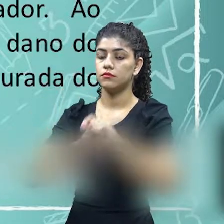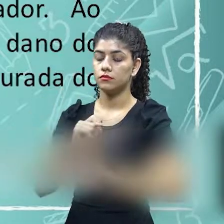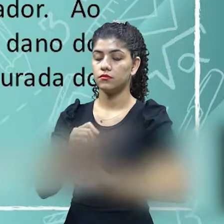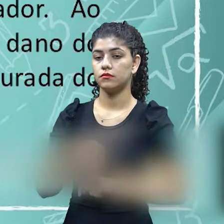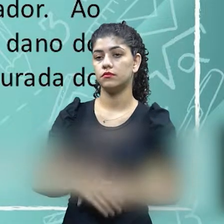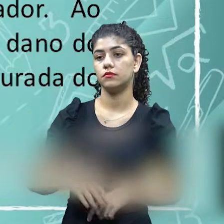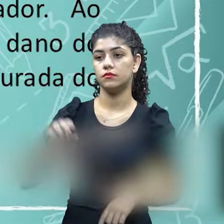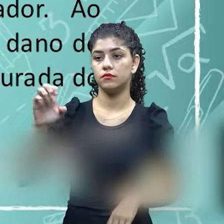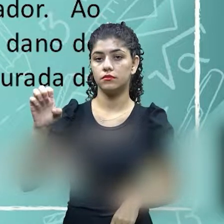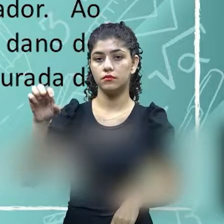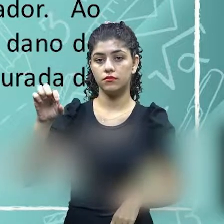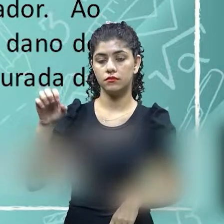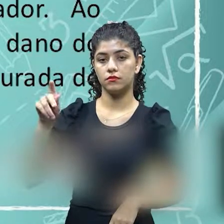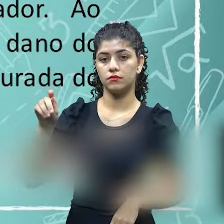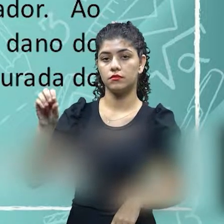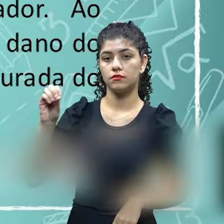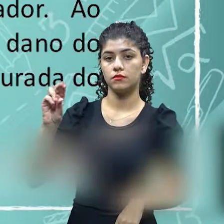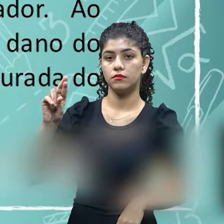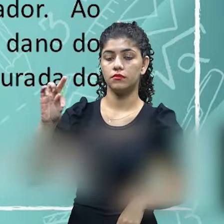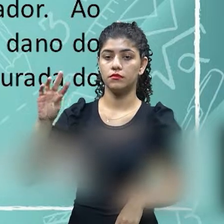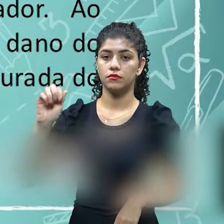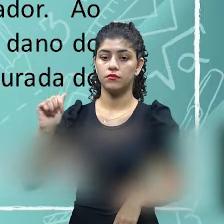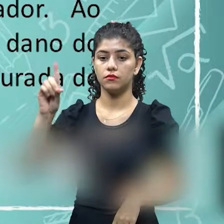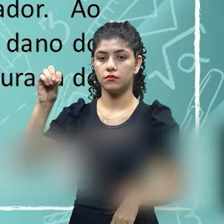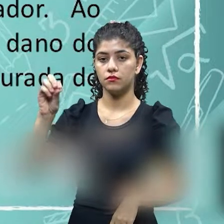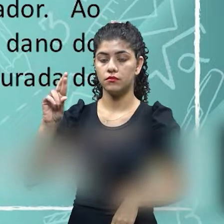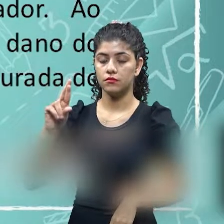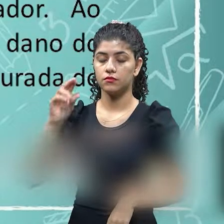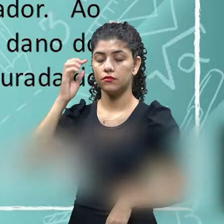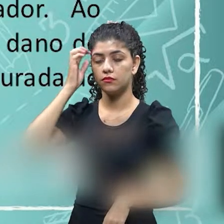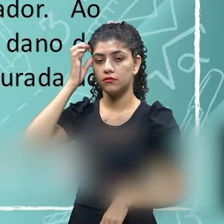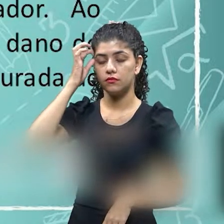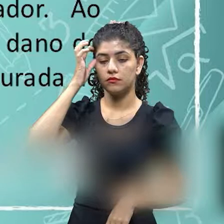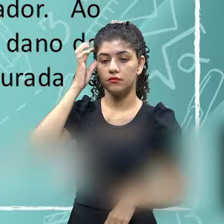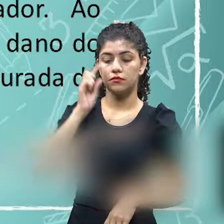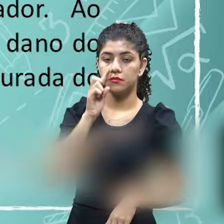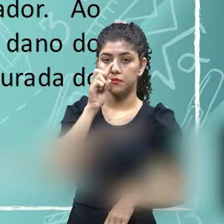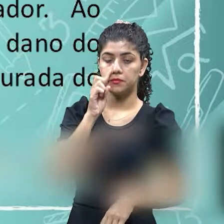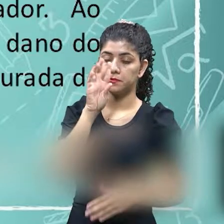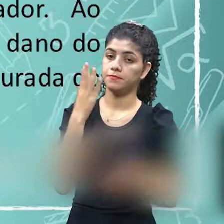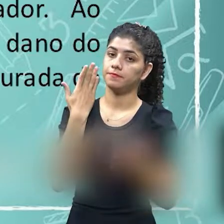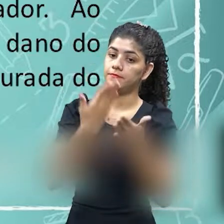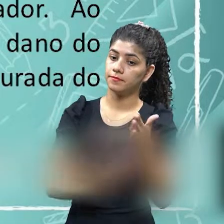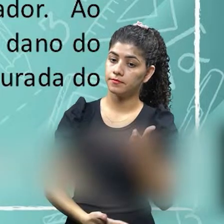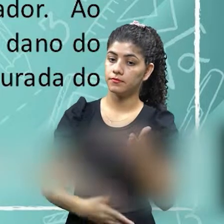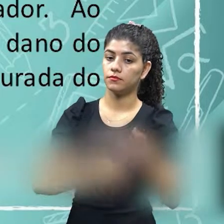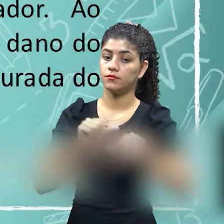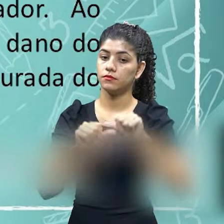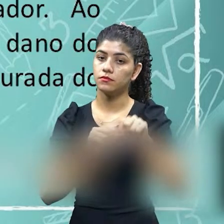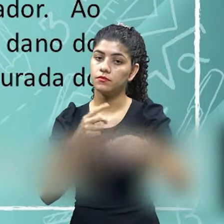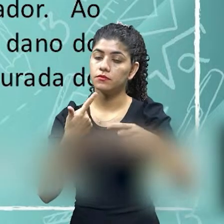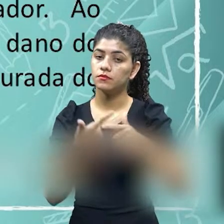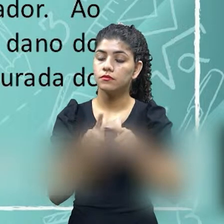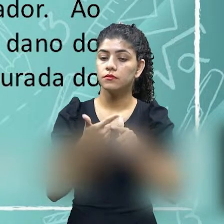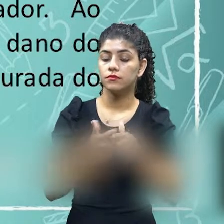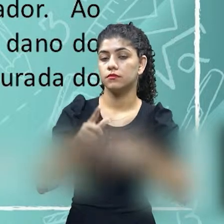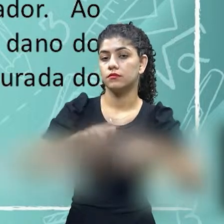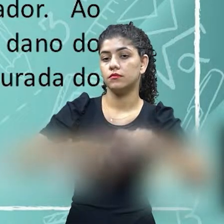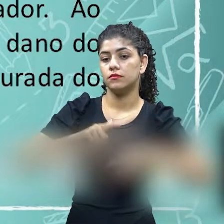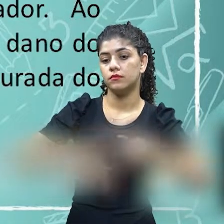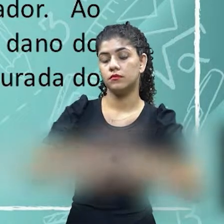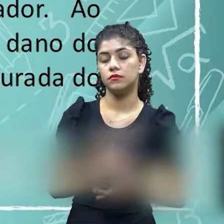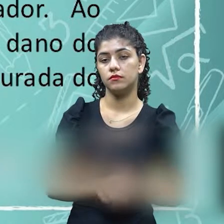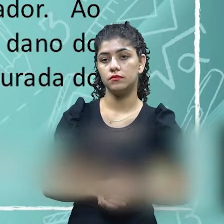exportador. Ao importador cabem as despesas e o risco de perdas ou danos do produto a partir do momento que